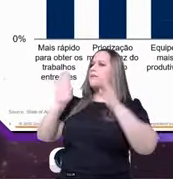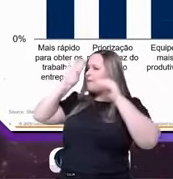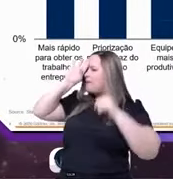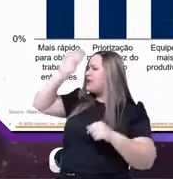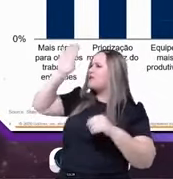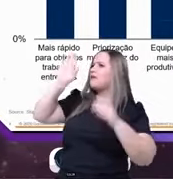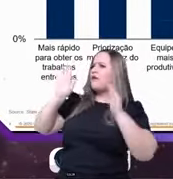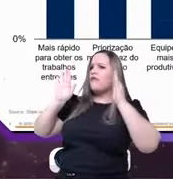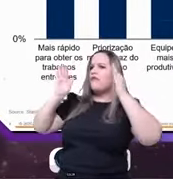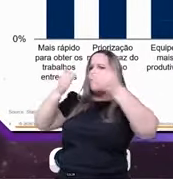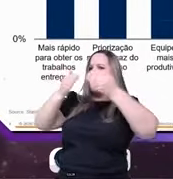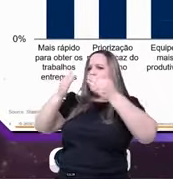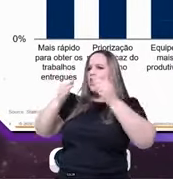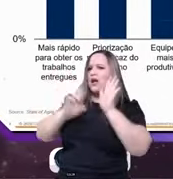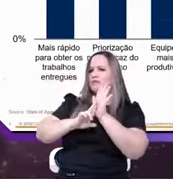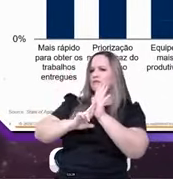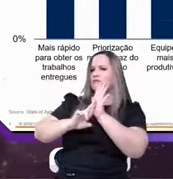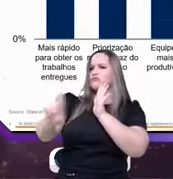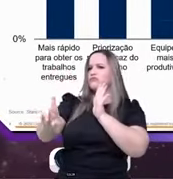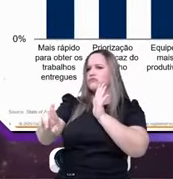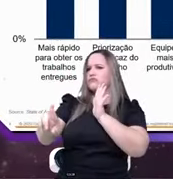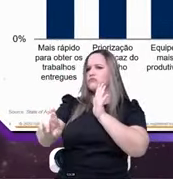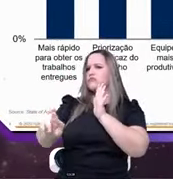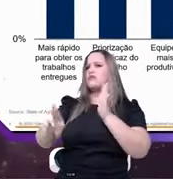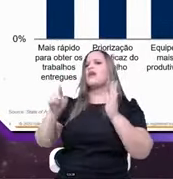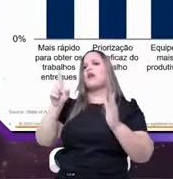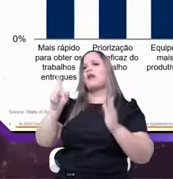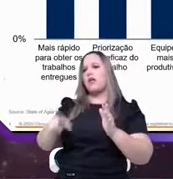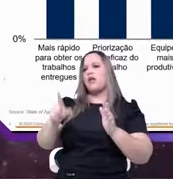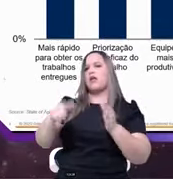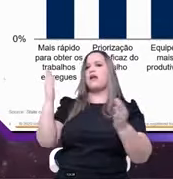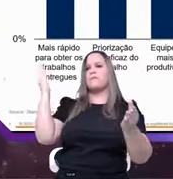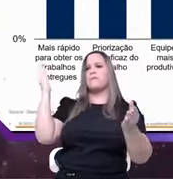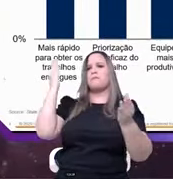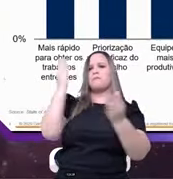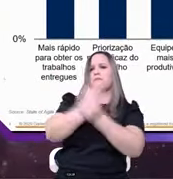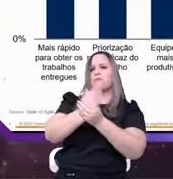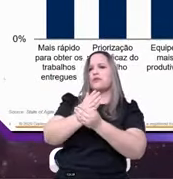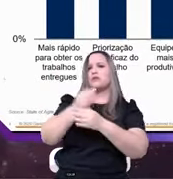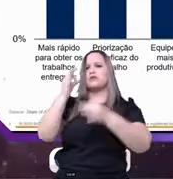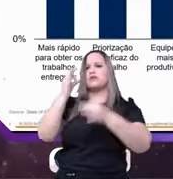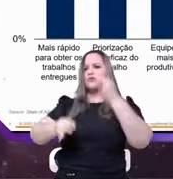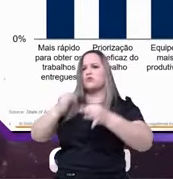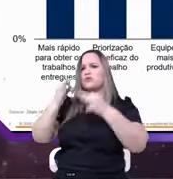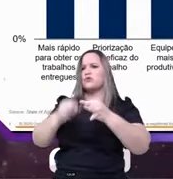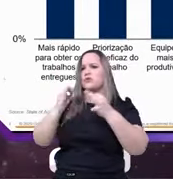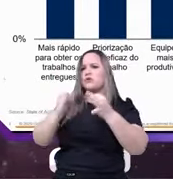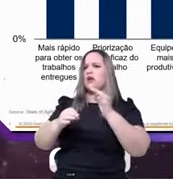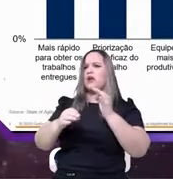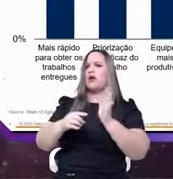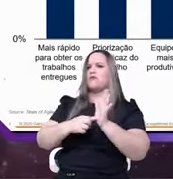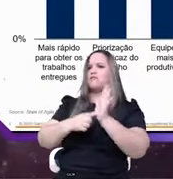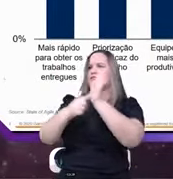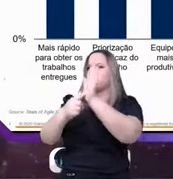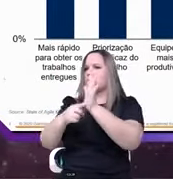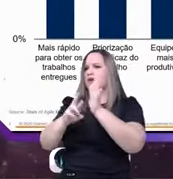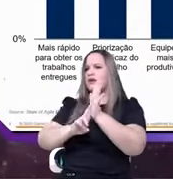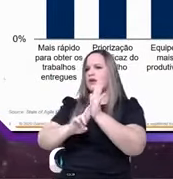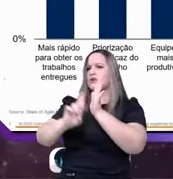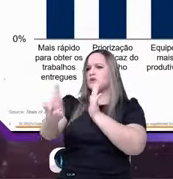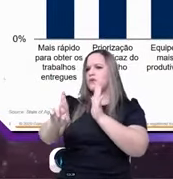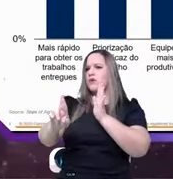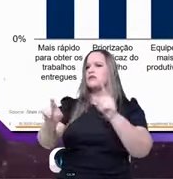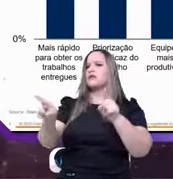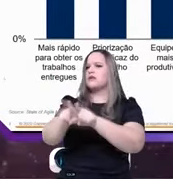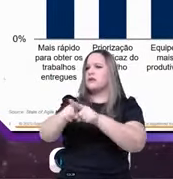foco da entrega do judiciário? Atender processos judiciários, a melhoria da satisfação, uma celeridade nos